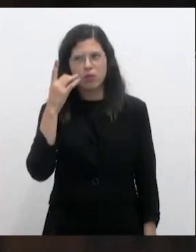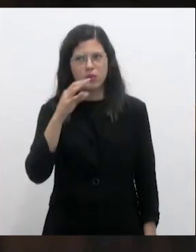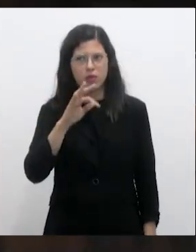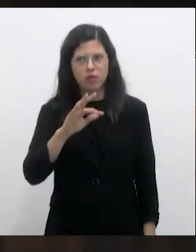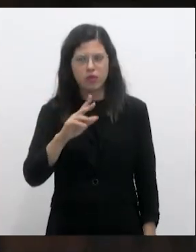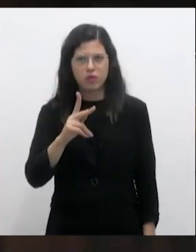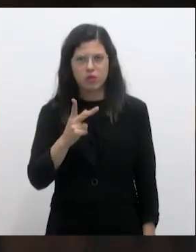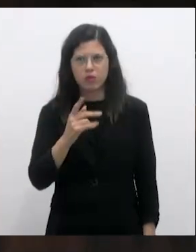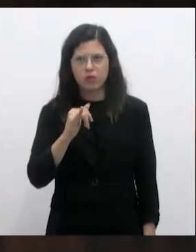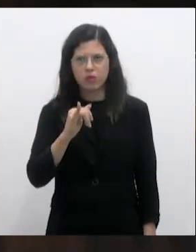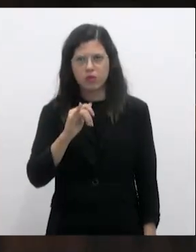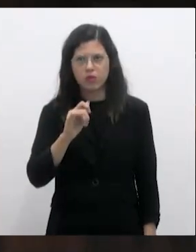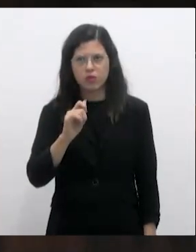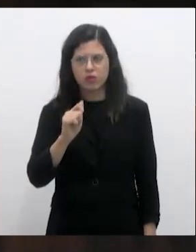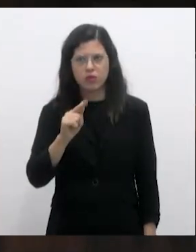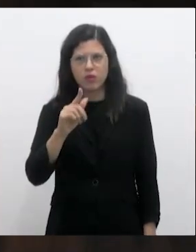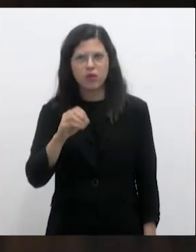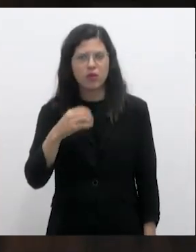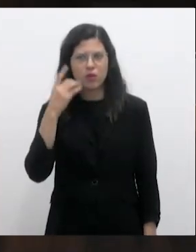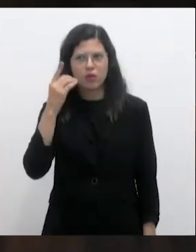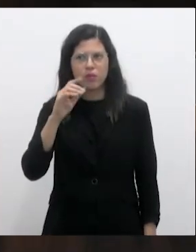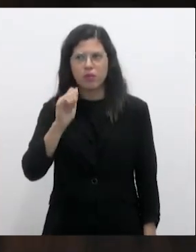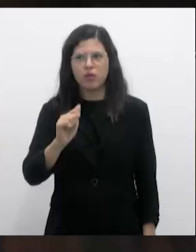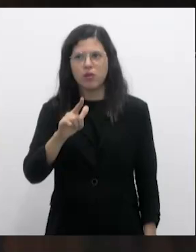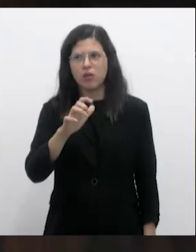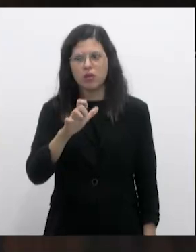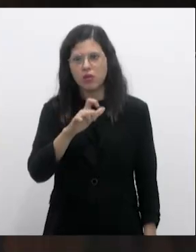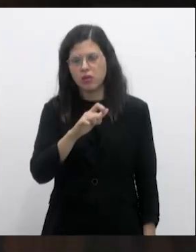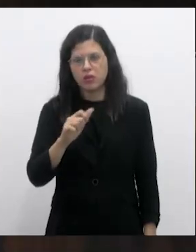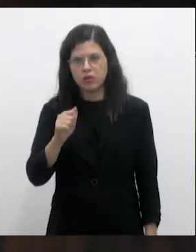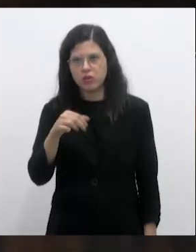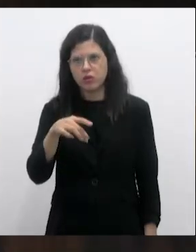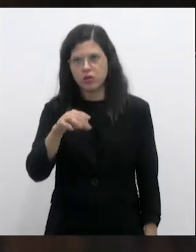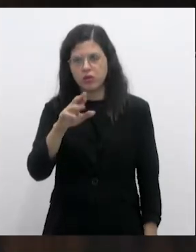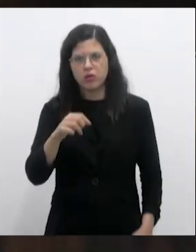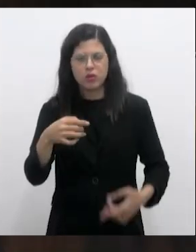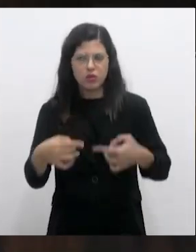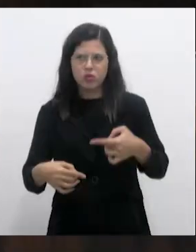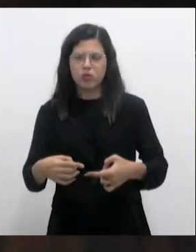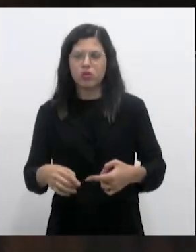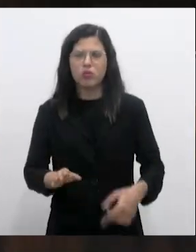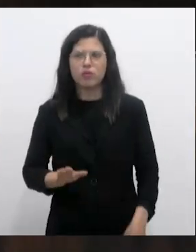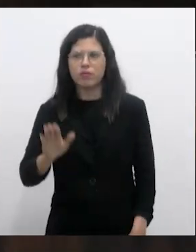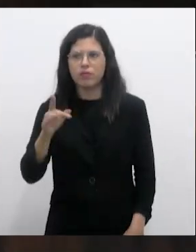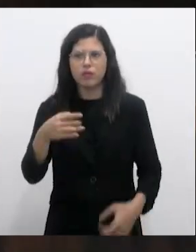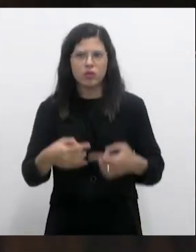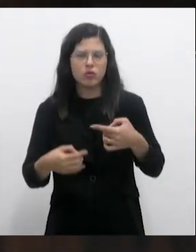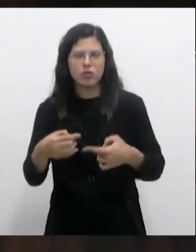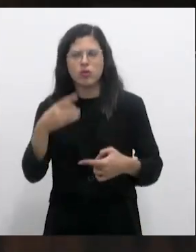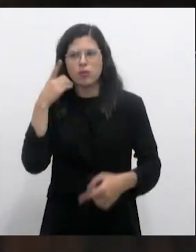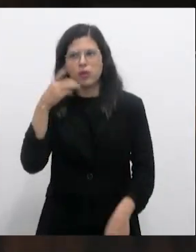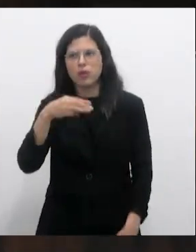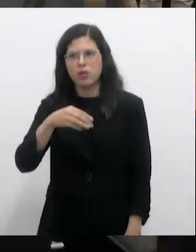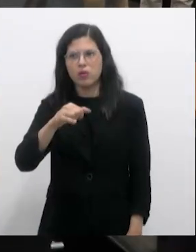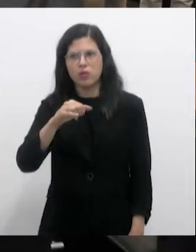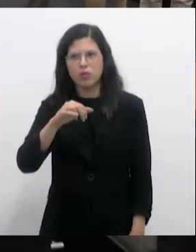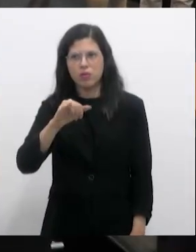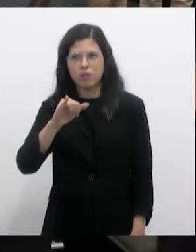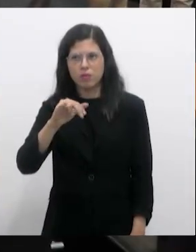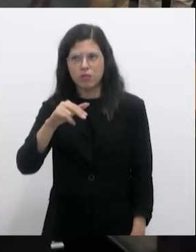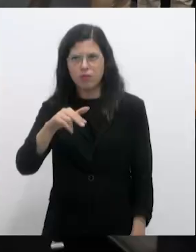Alexandre Quinoclope. Em discussão. Para discutir. Para discutir, deputado Carlos Mink.